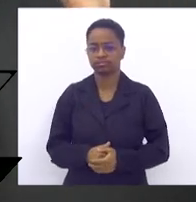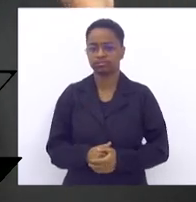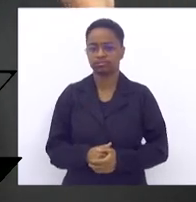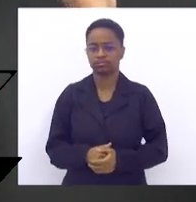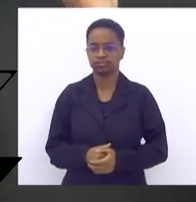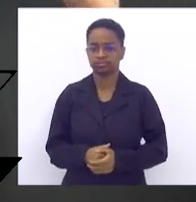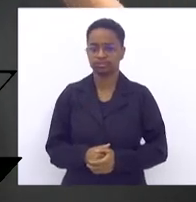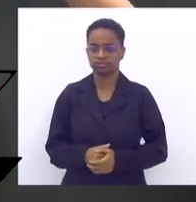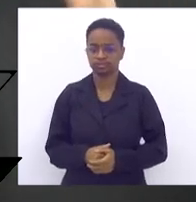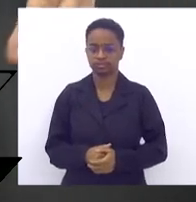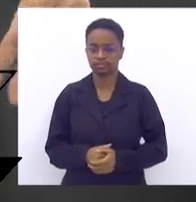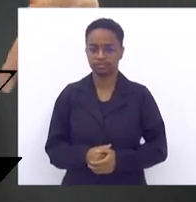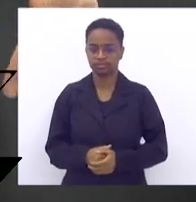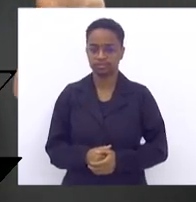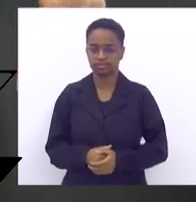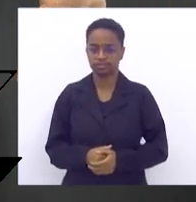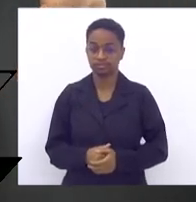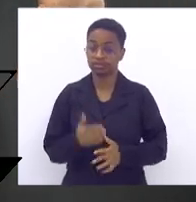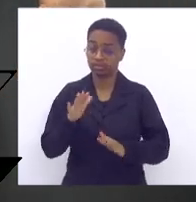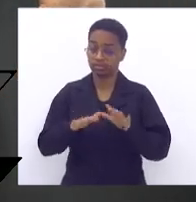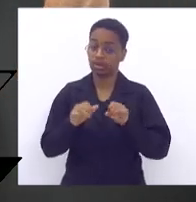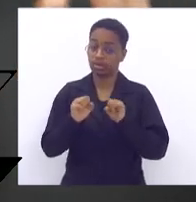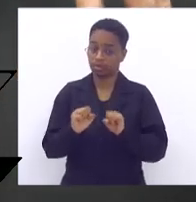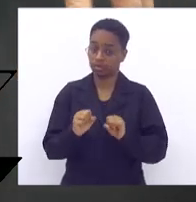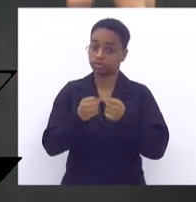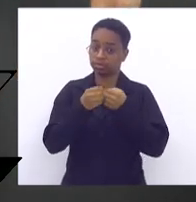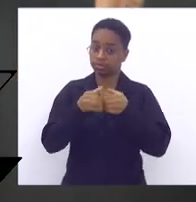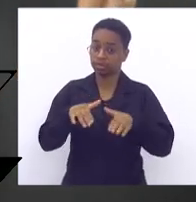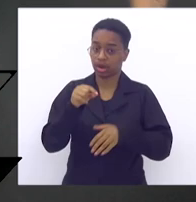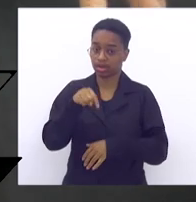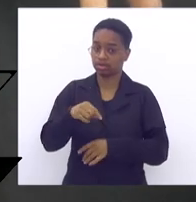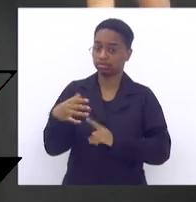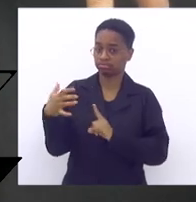Que pode, de alguma forma, afetar aqui, né?